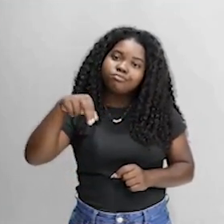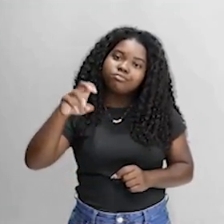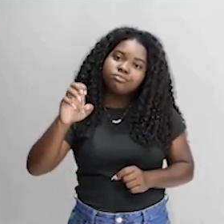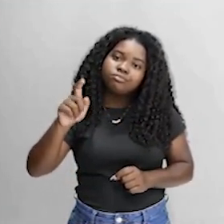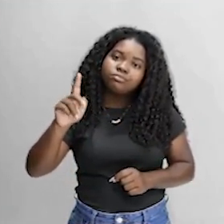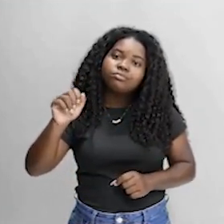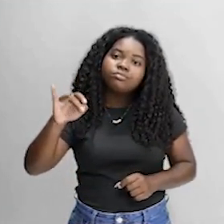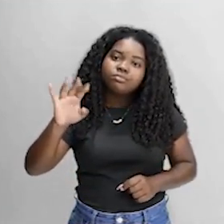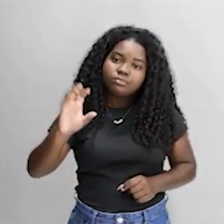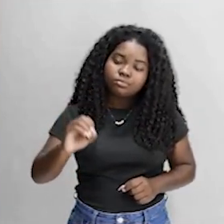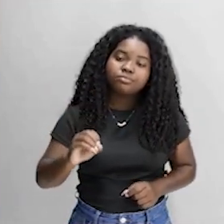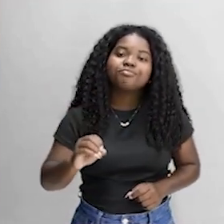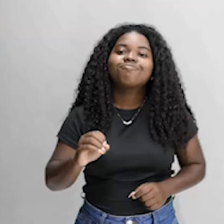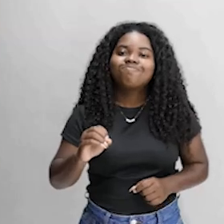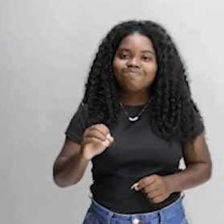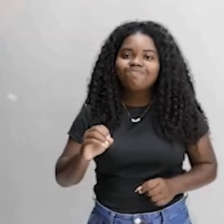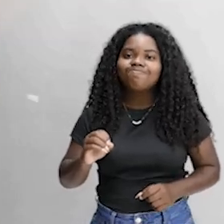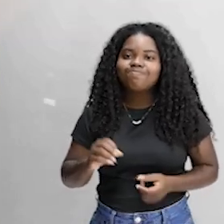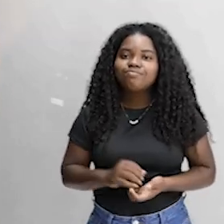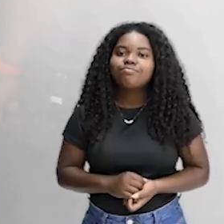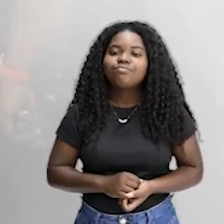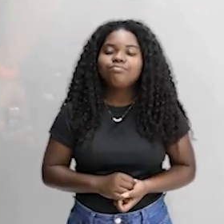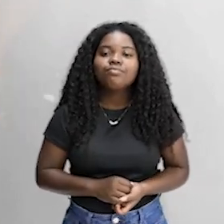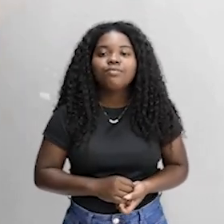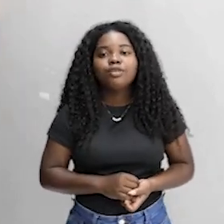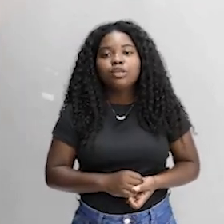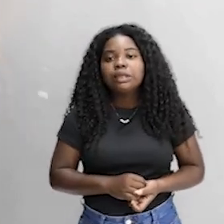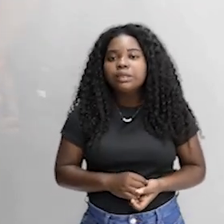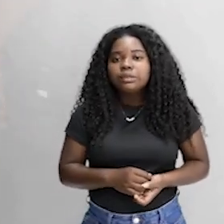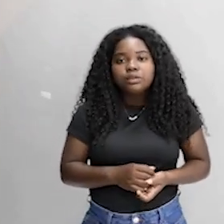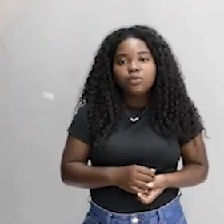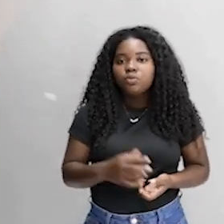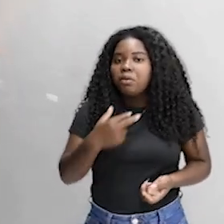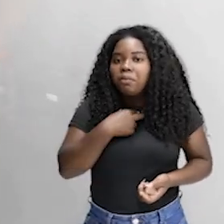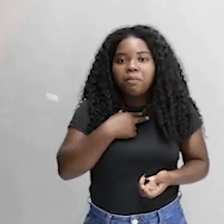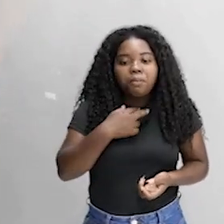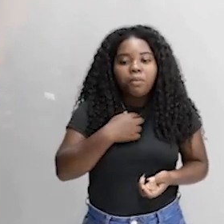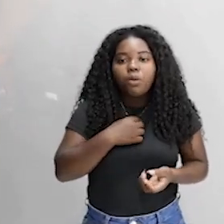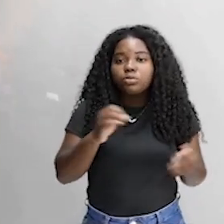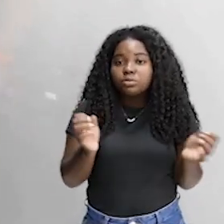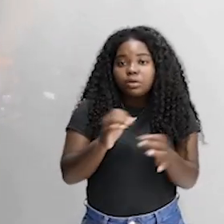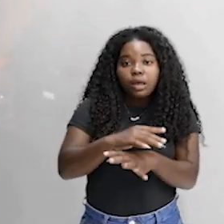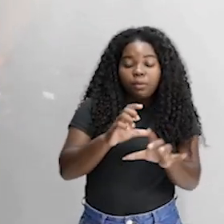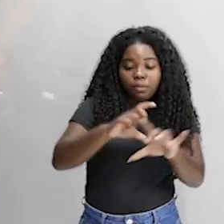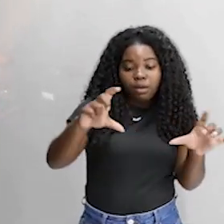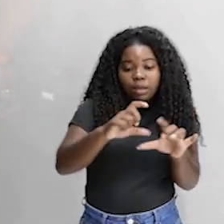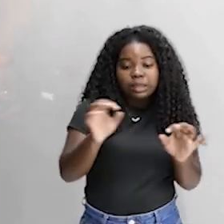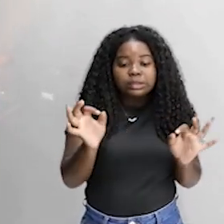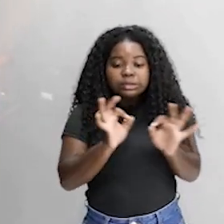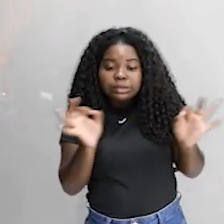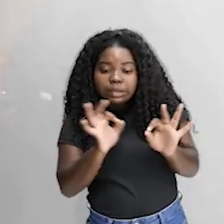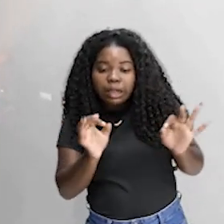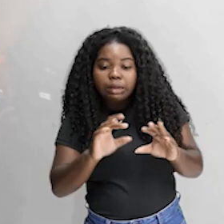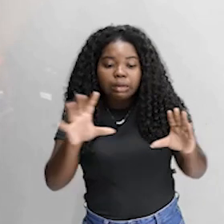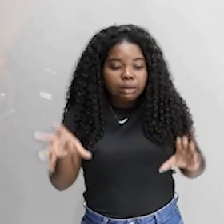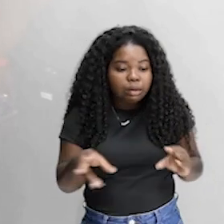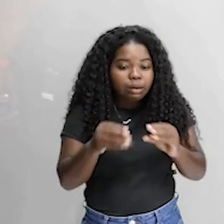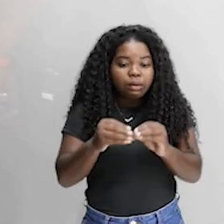olha aqui, ó. De premissas negativas, nada se conclui. Nada podemos